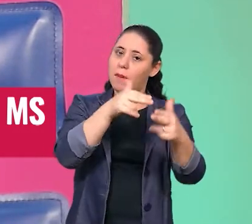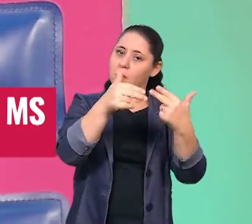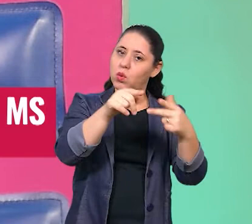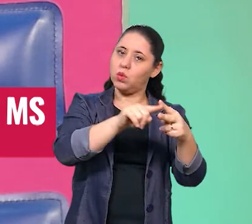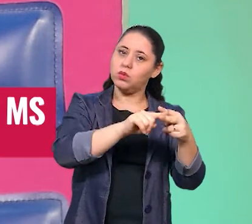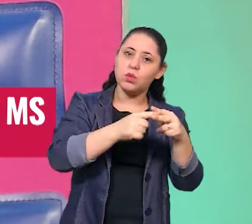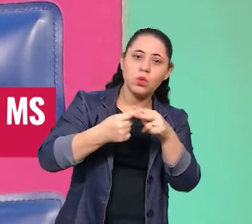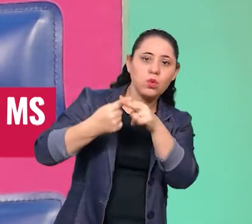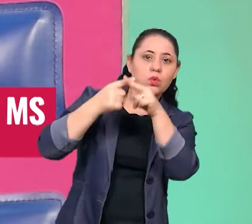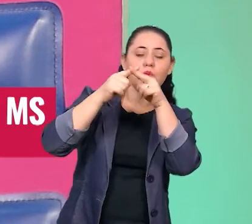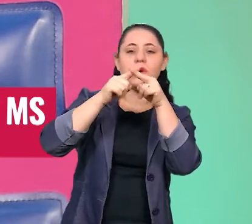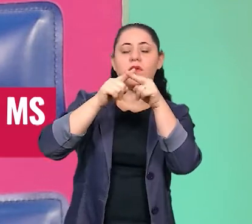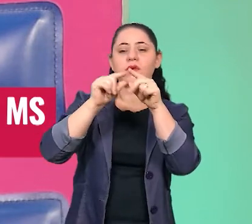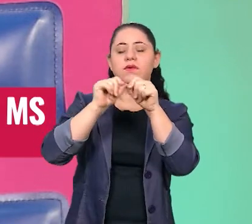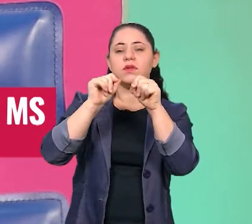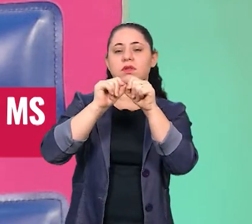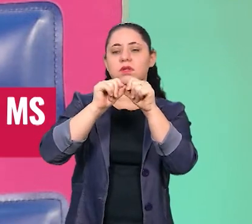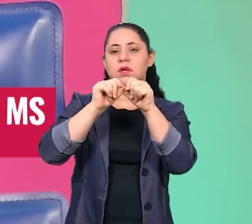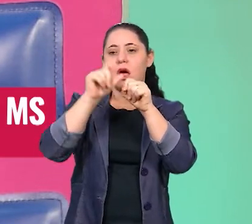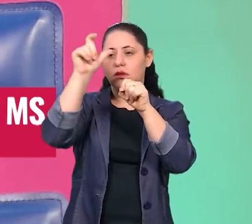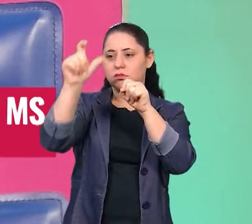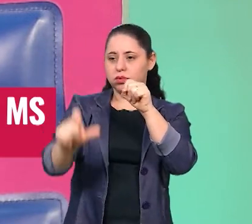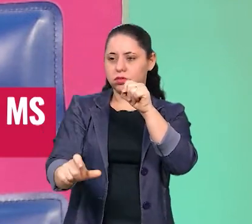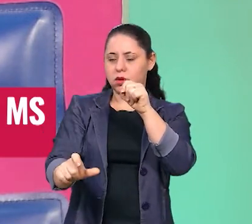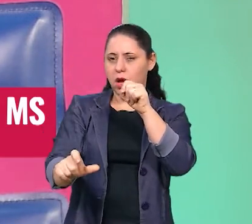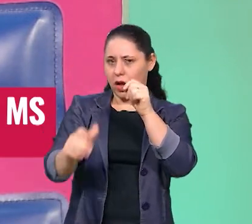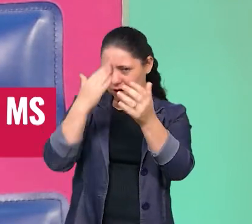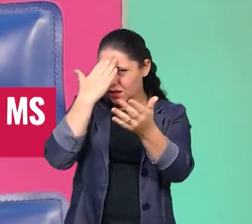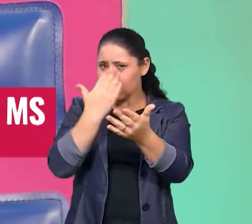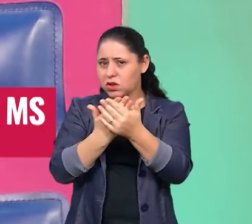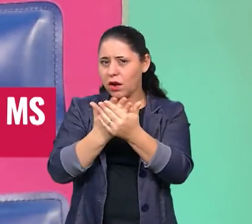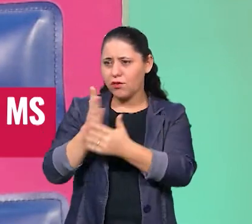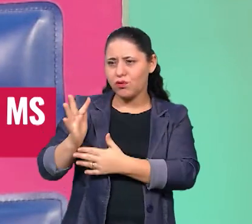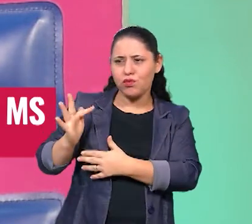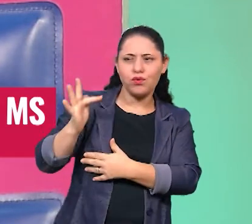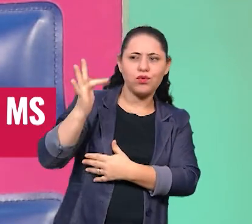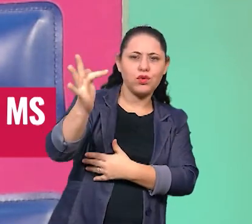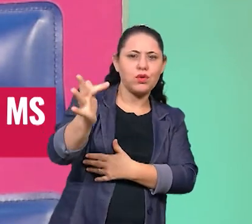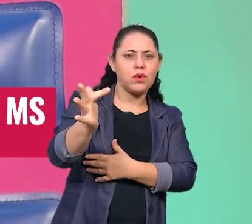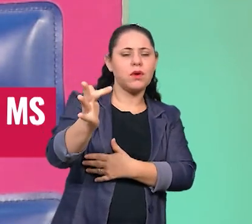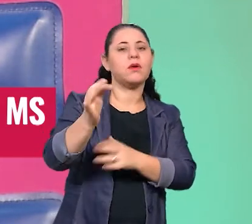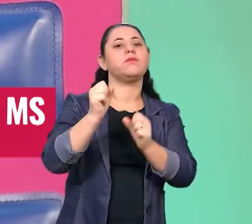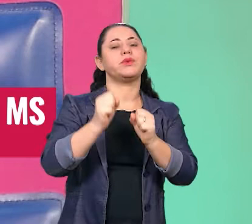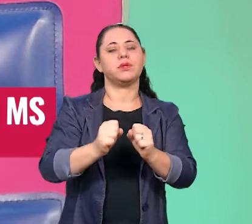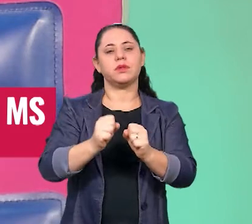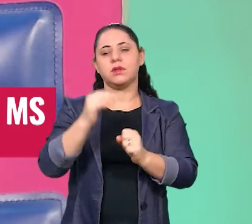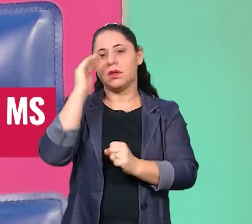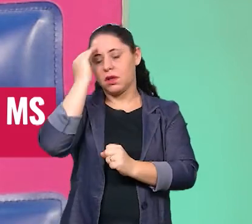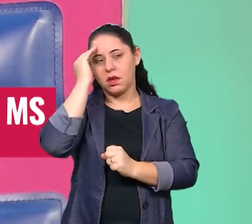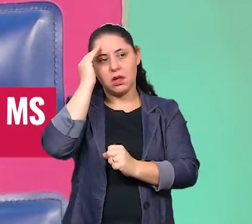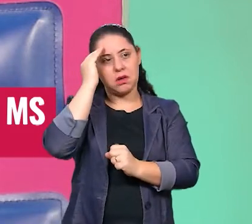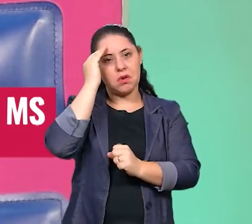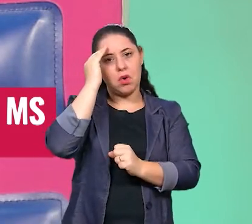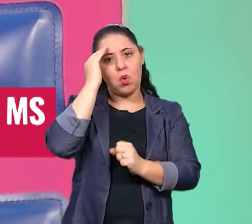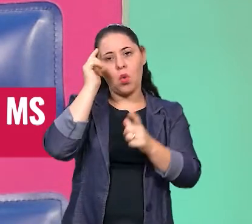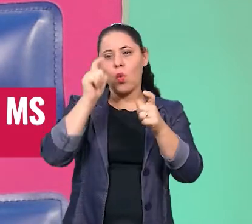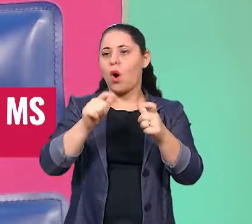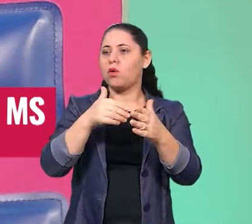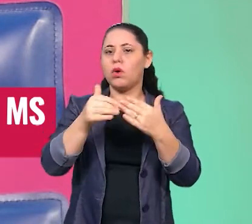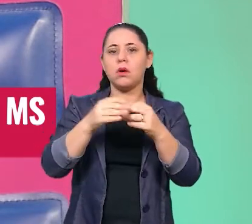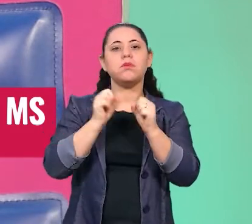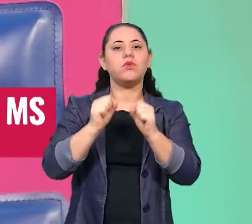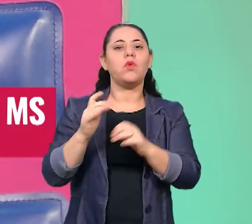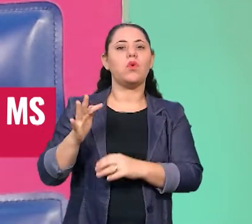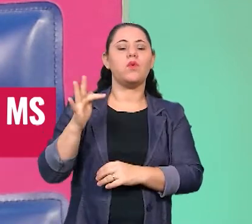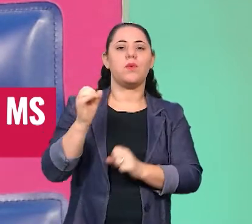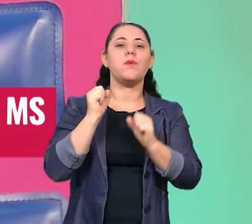empoderar o indivíduo, esse indivíduo ele vai entender que ele pode chegar onde ele quiser e que é possível. É possível que